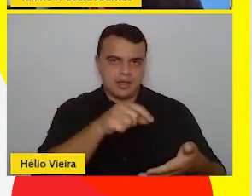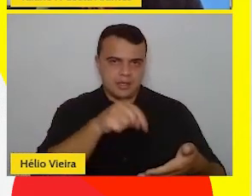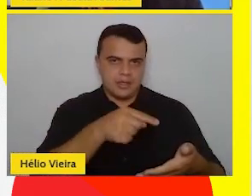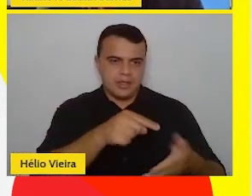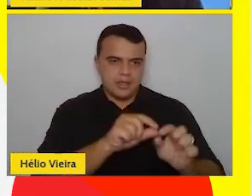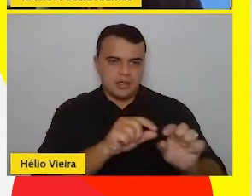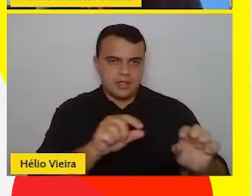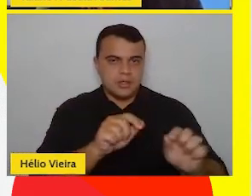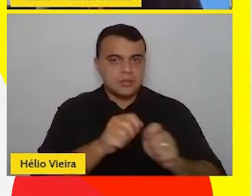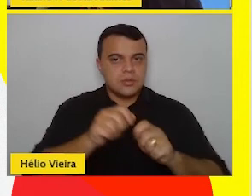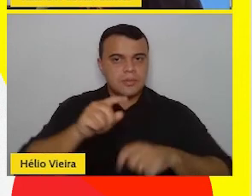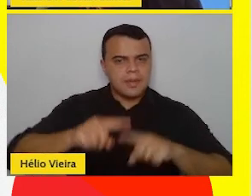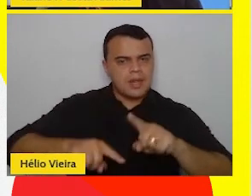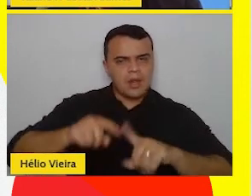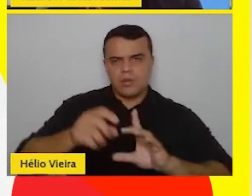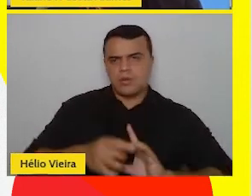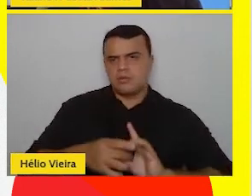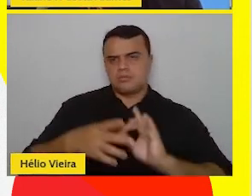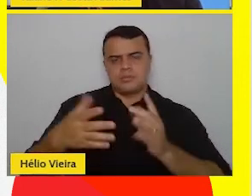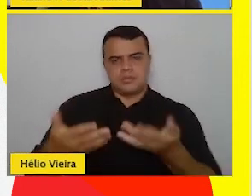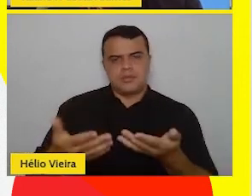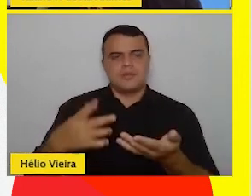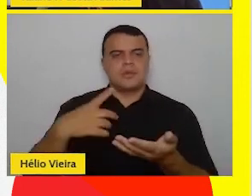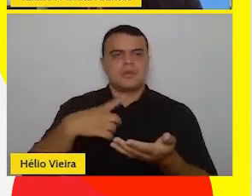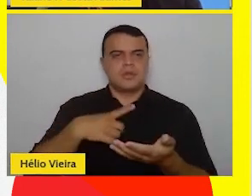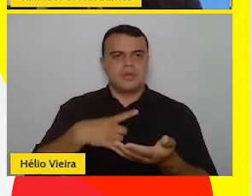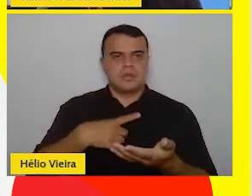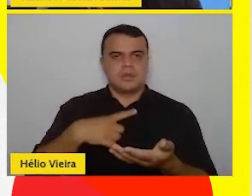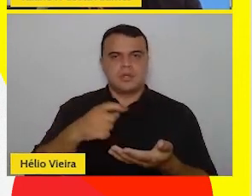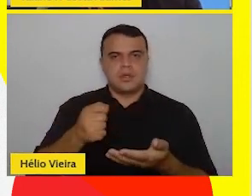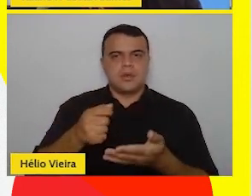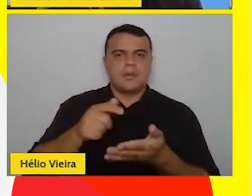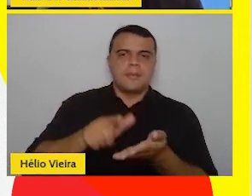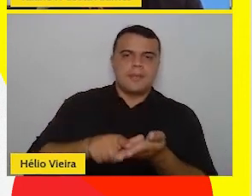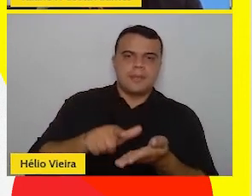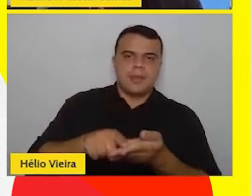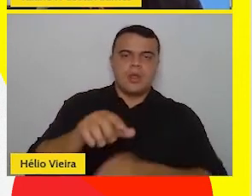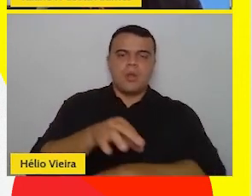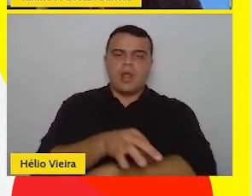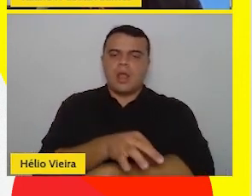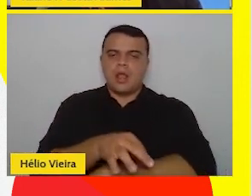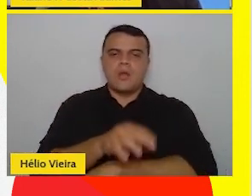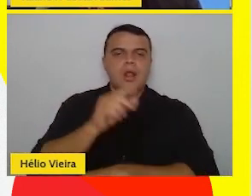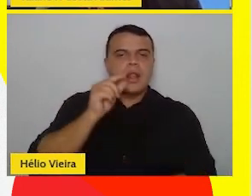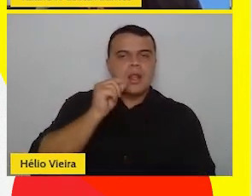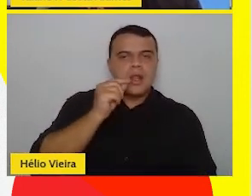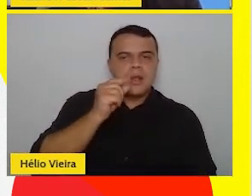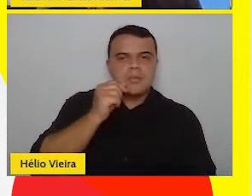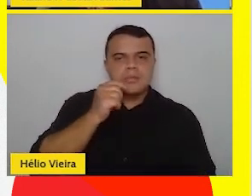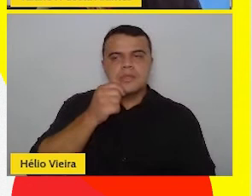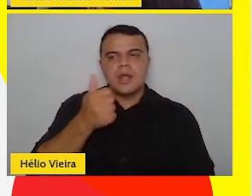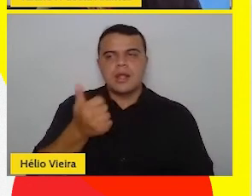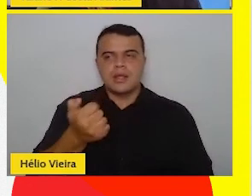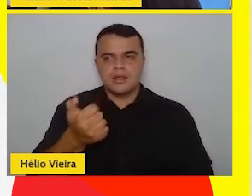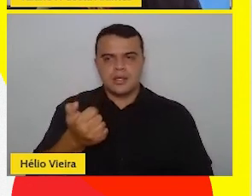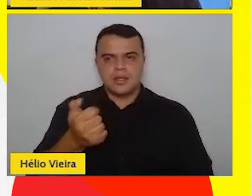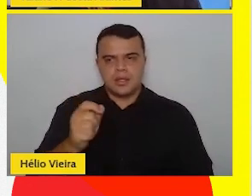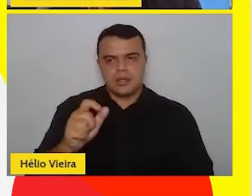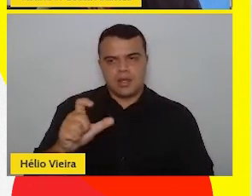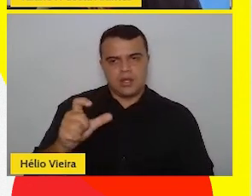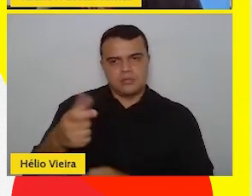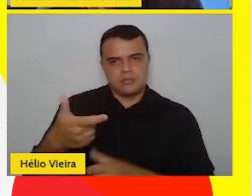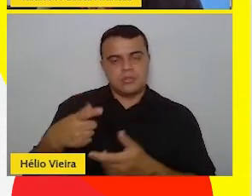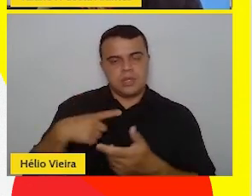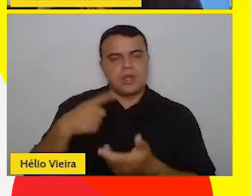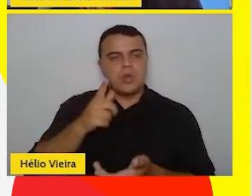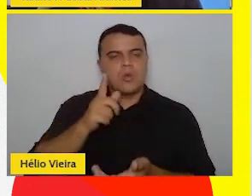com materiais simples, né? Então, aqui a gente, com papel, régua, lápis ou um canetão, a gente